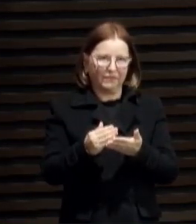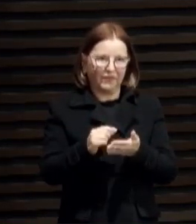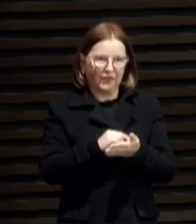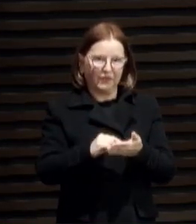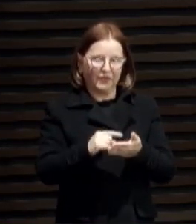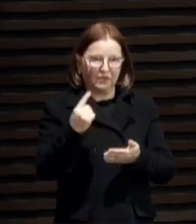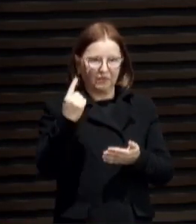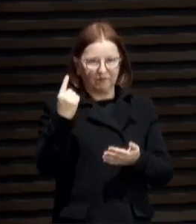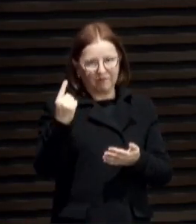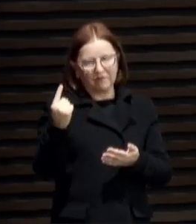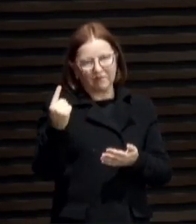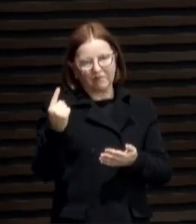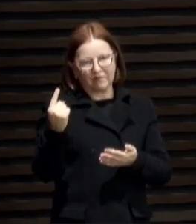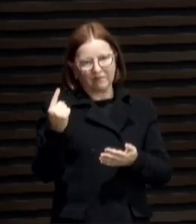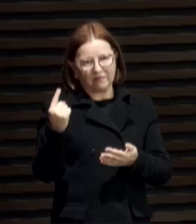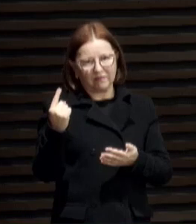1,